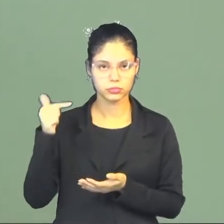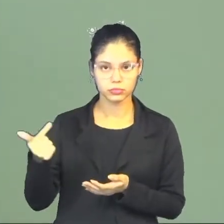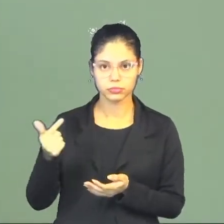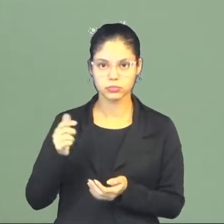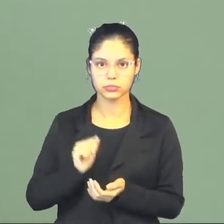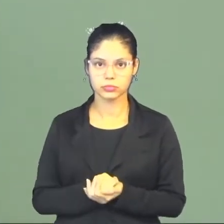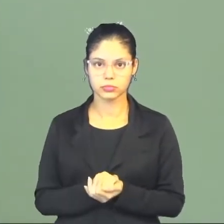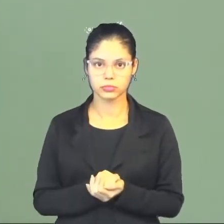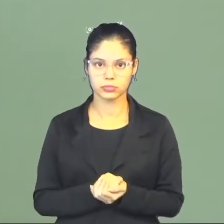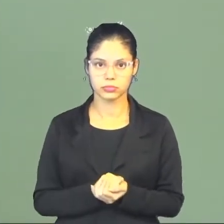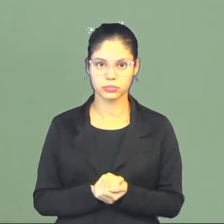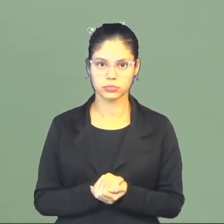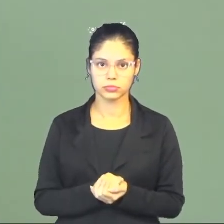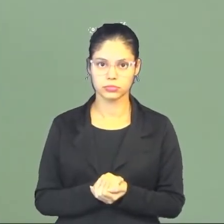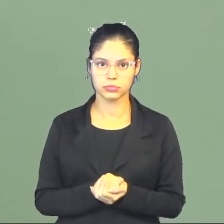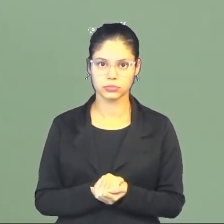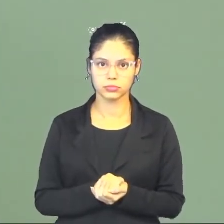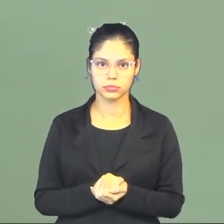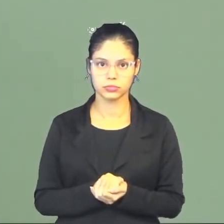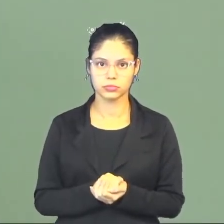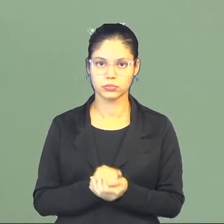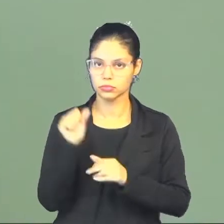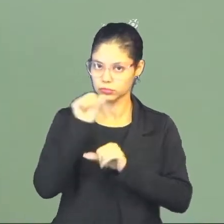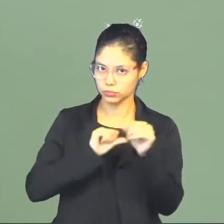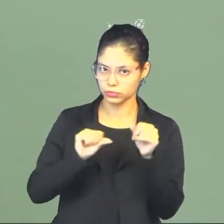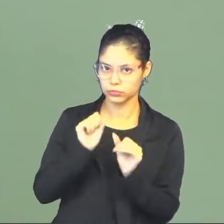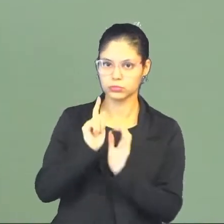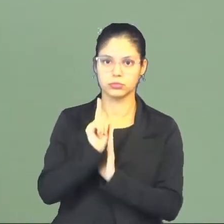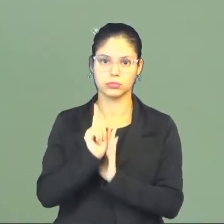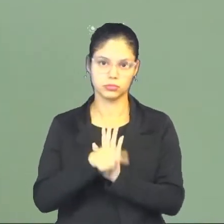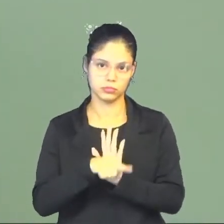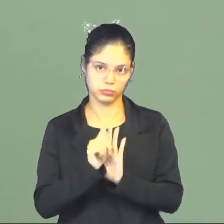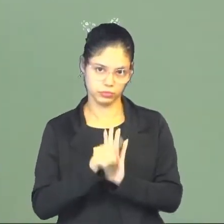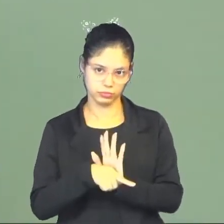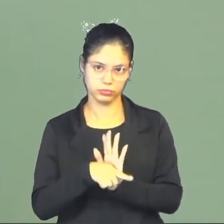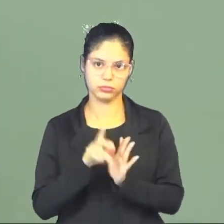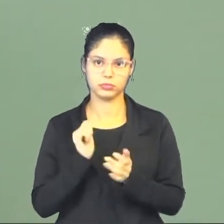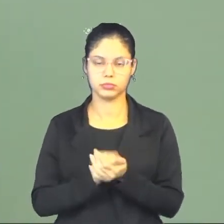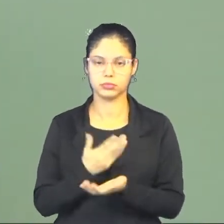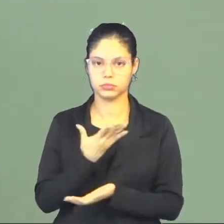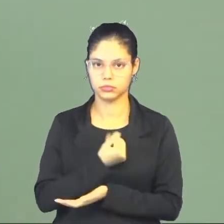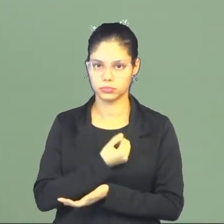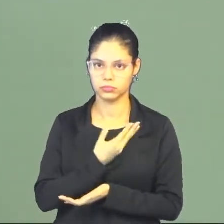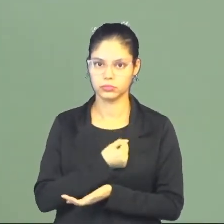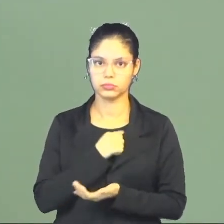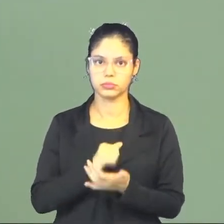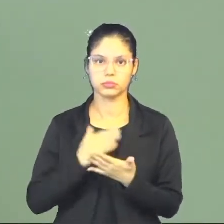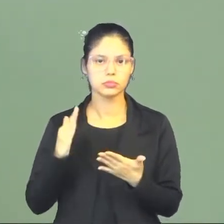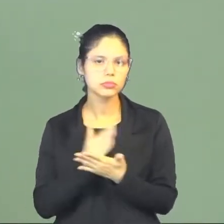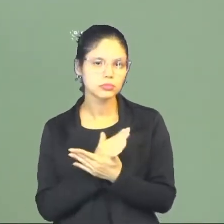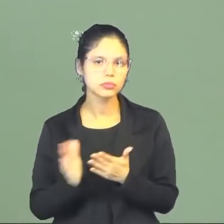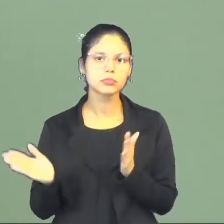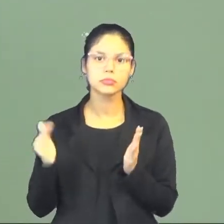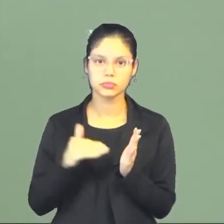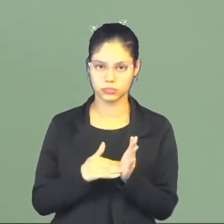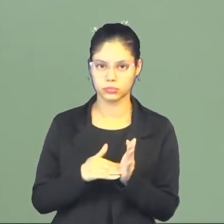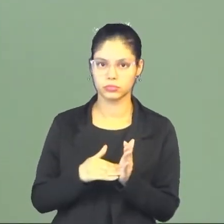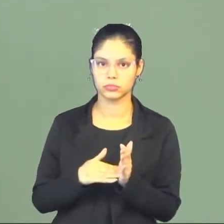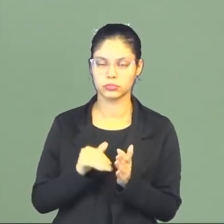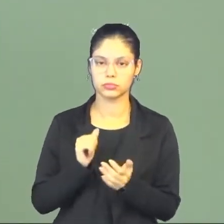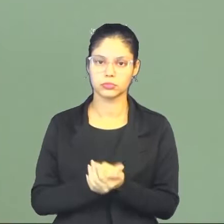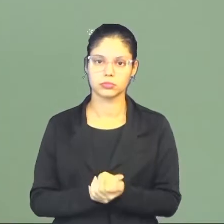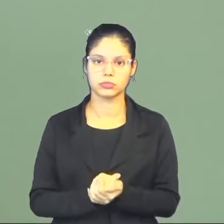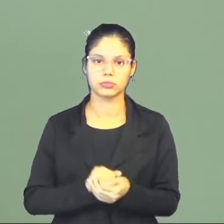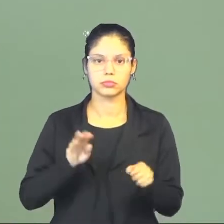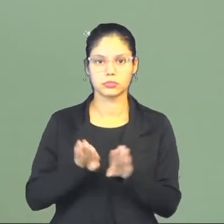elas cambiam, né? Ou seja, elas mudam de gênero, número, né? E algumas até grau. Aí